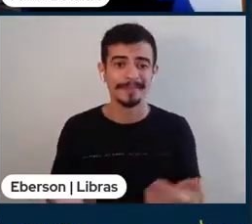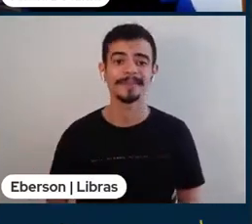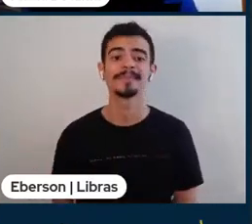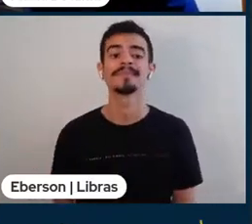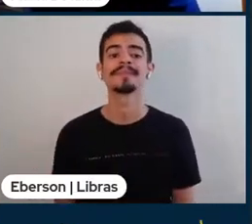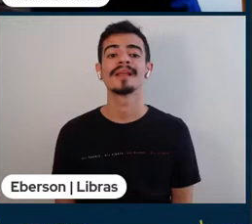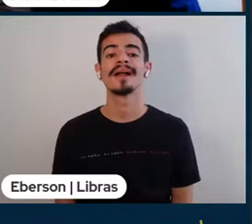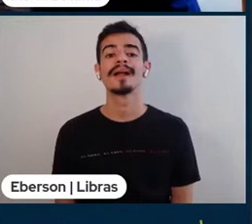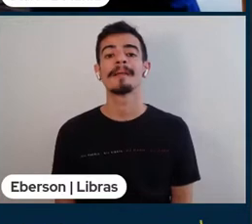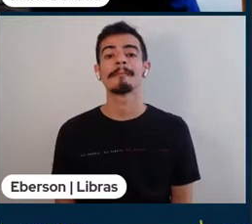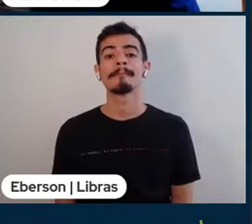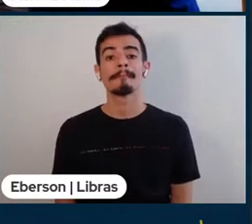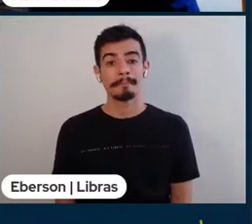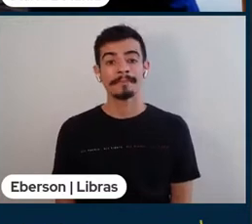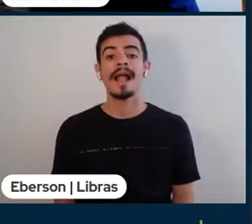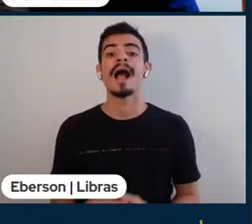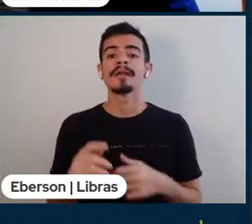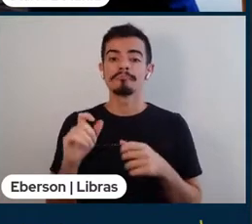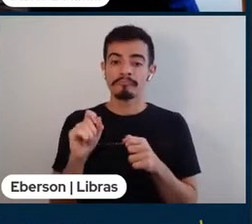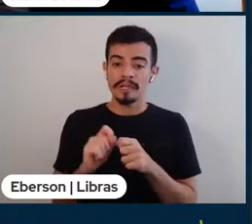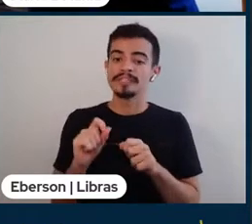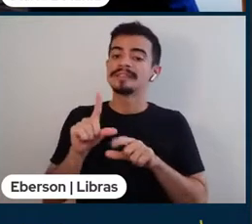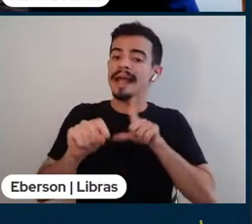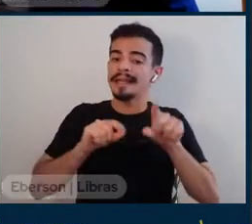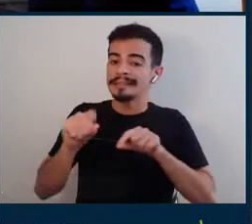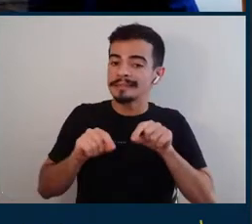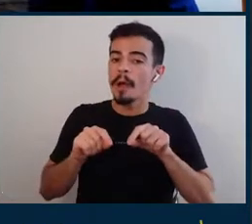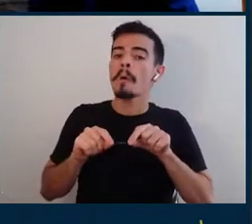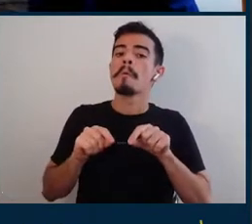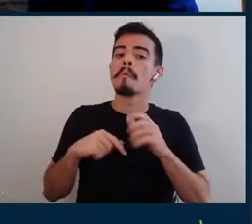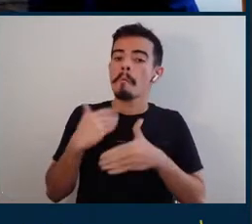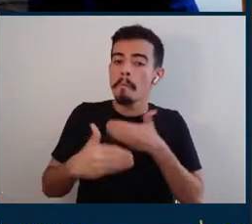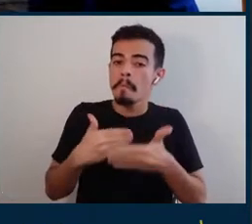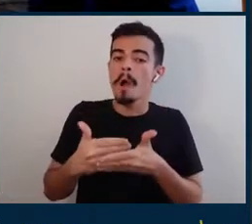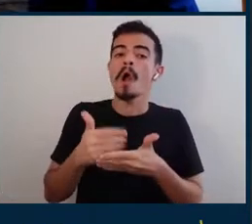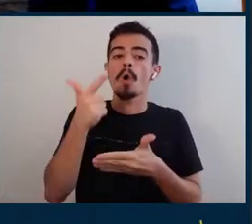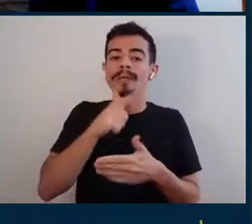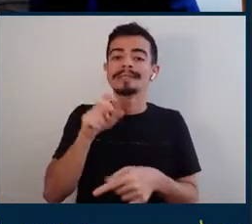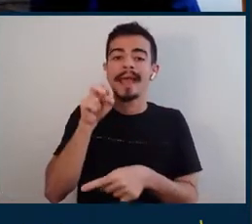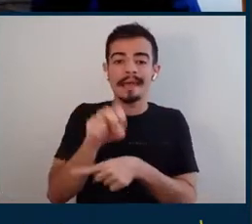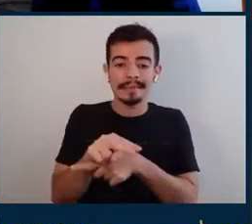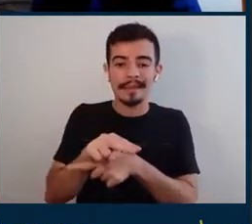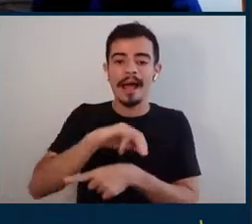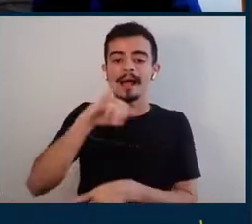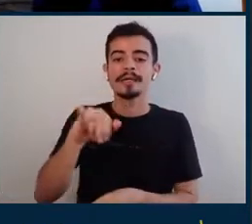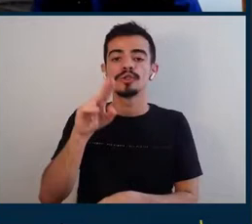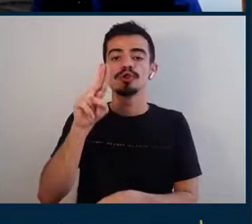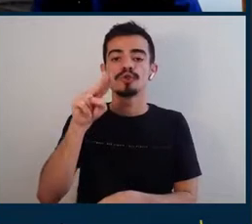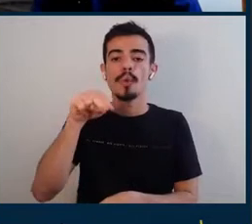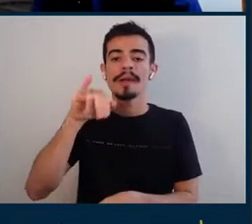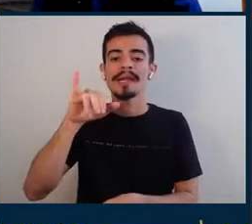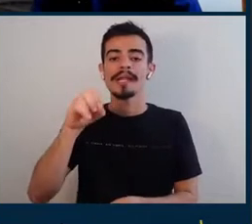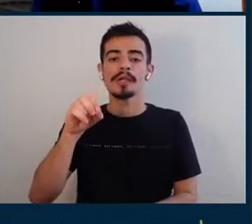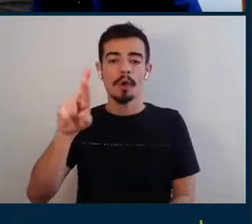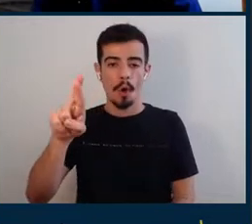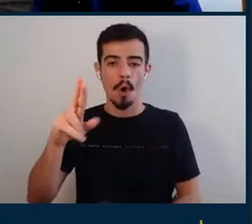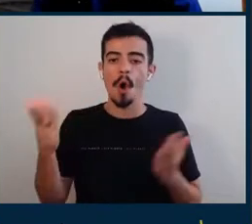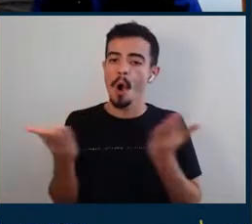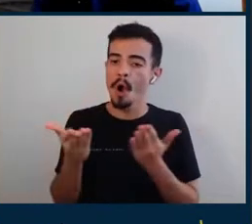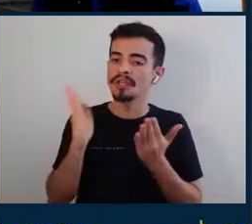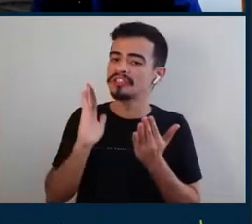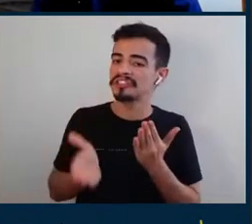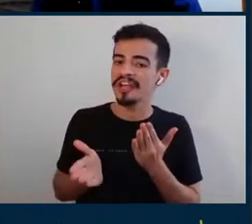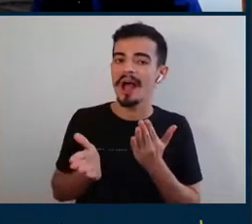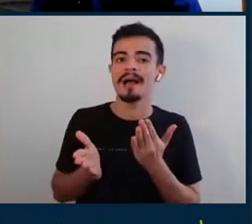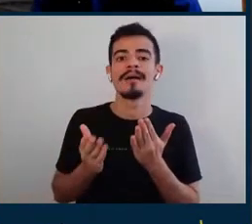Aí eu fiz o processo, consegui entrar como júnior. E cá estou hoje, já mais de